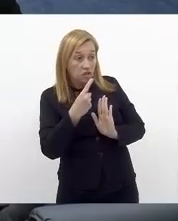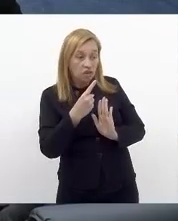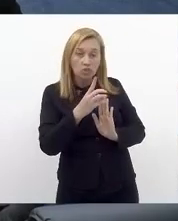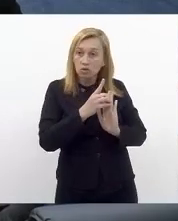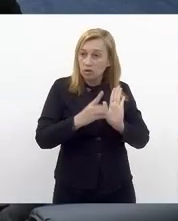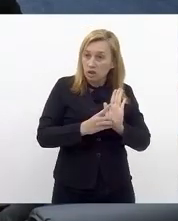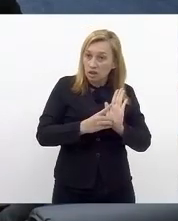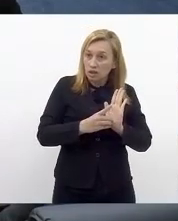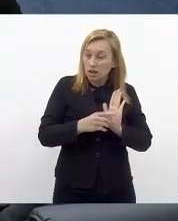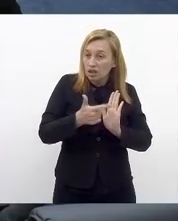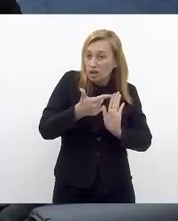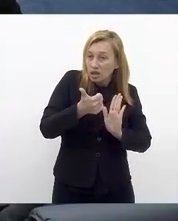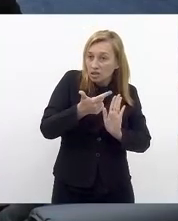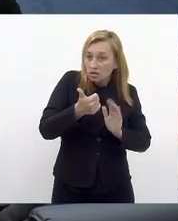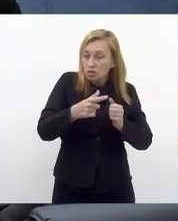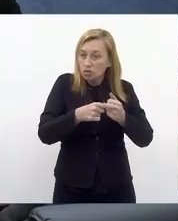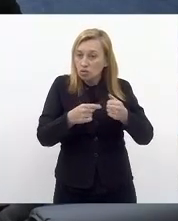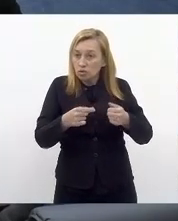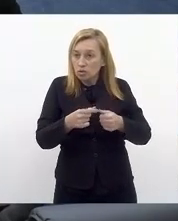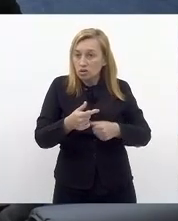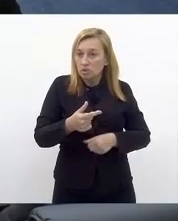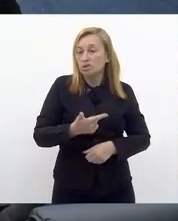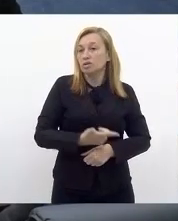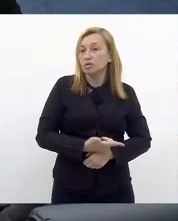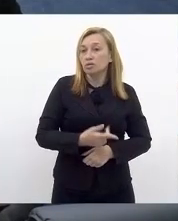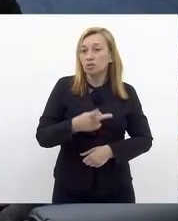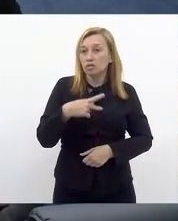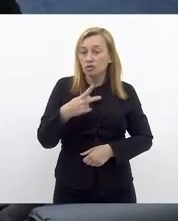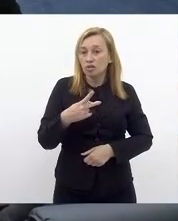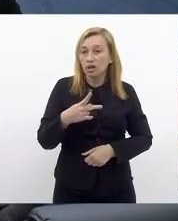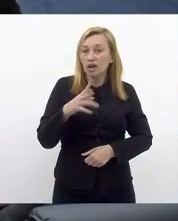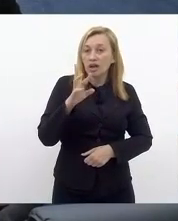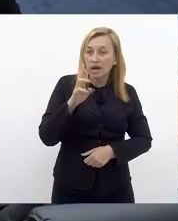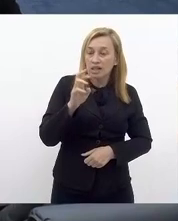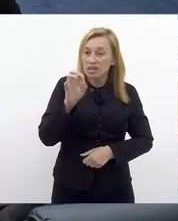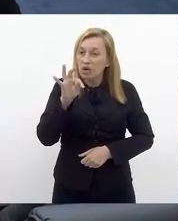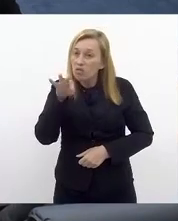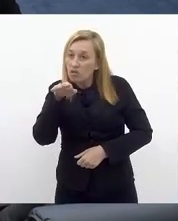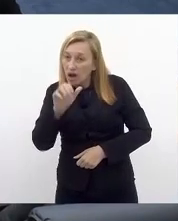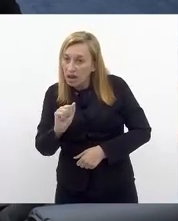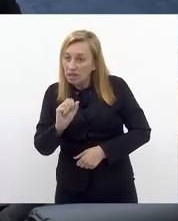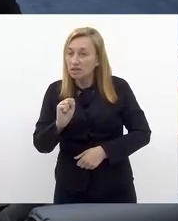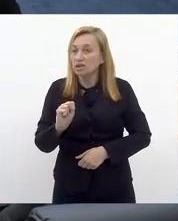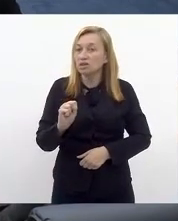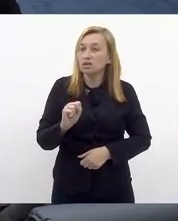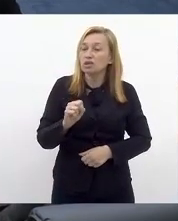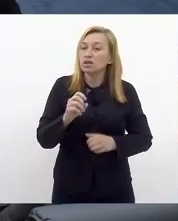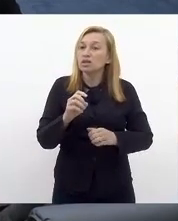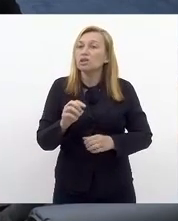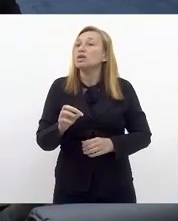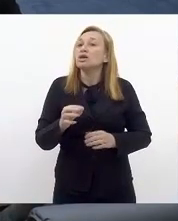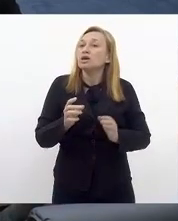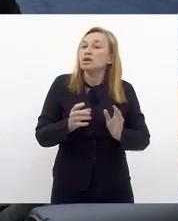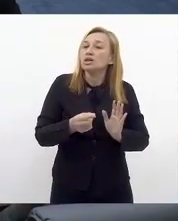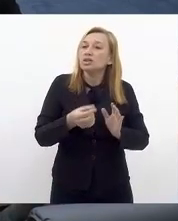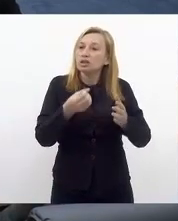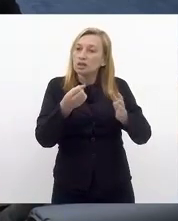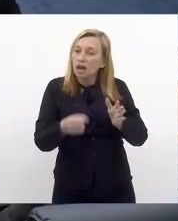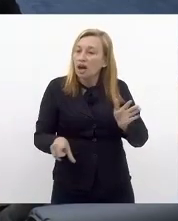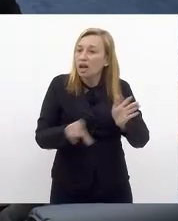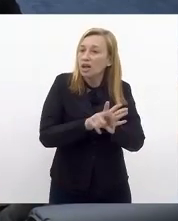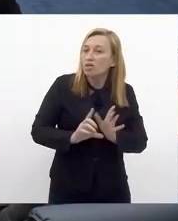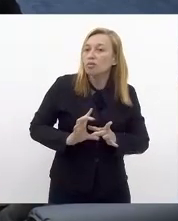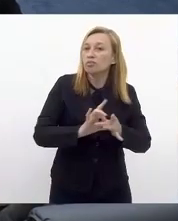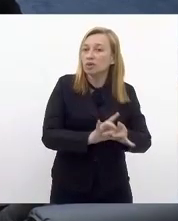está no artigo 12 na segunda parte quando ele fala ressalvadas as né Por critérios e requisitos em lei